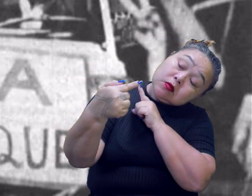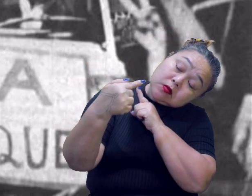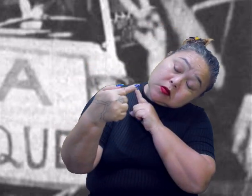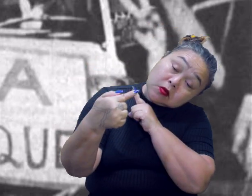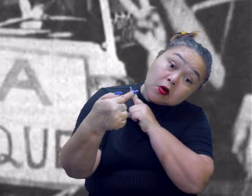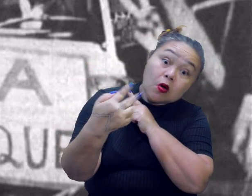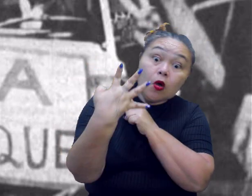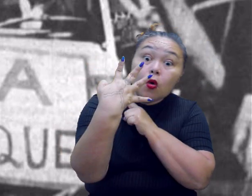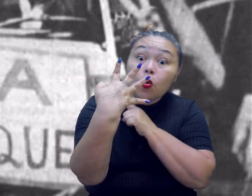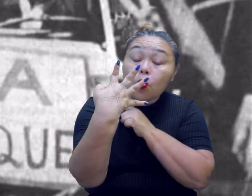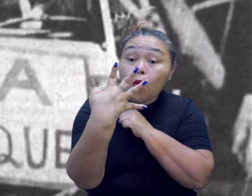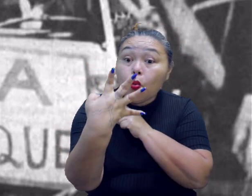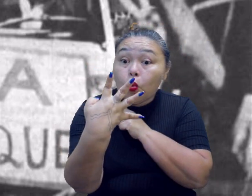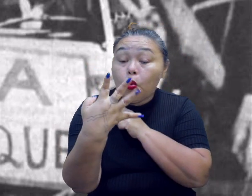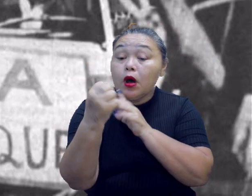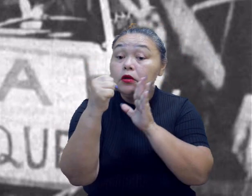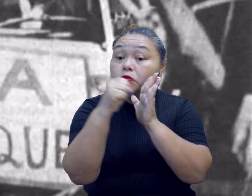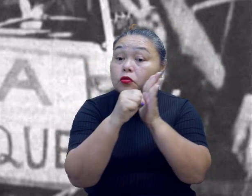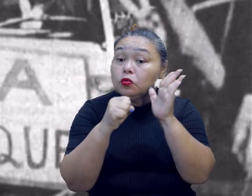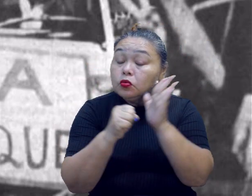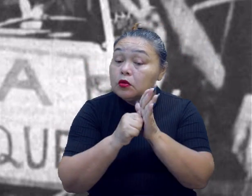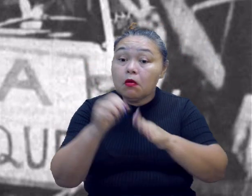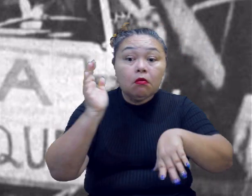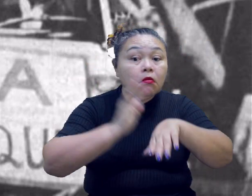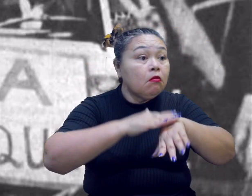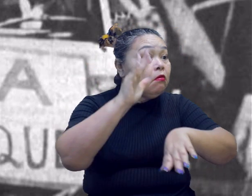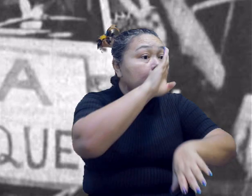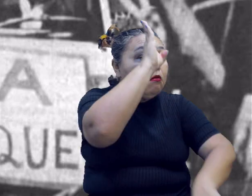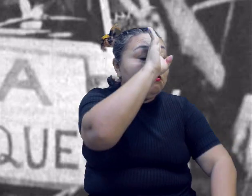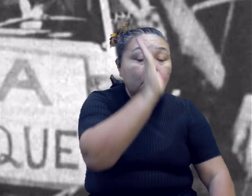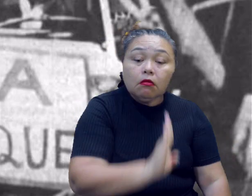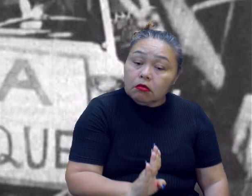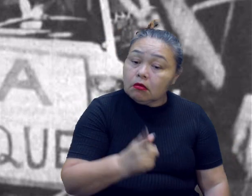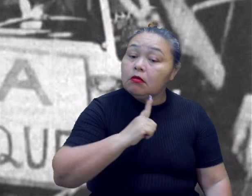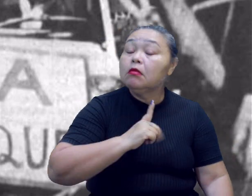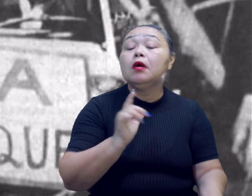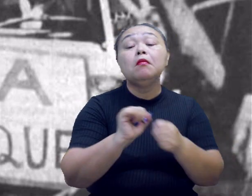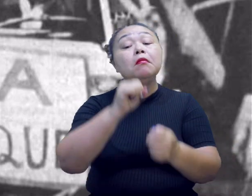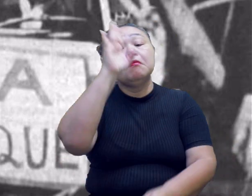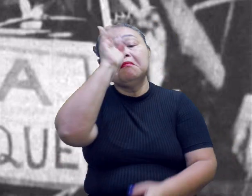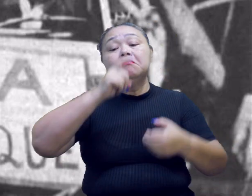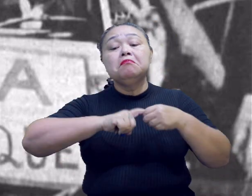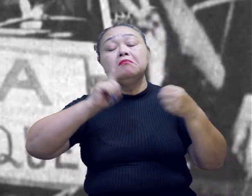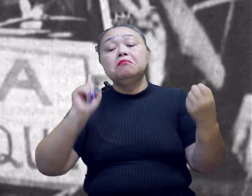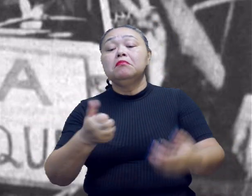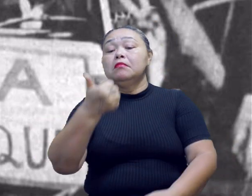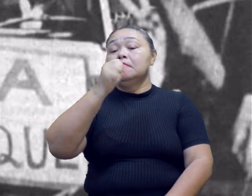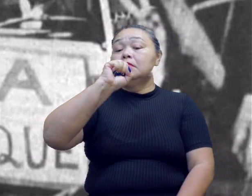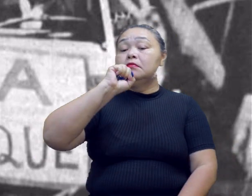4 séculos, mais do que o Brasil. O Brasil se tornou independente em